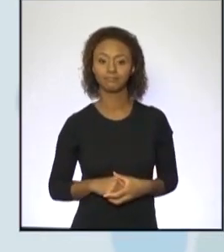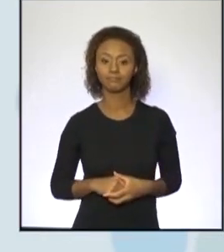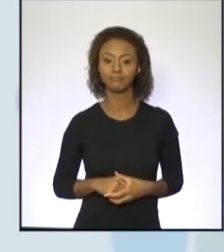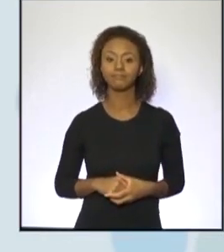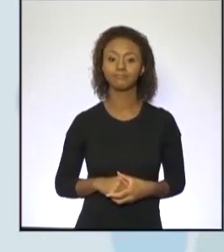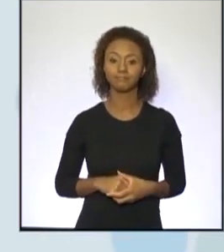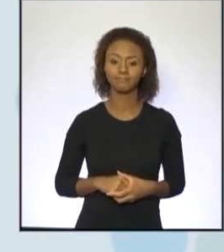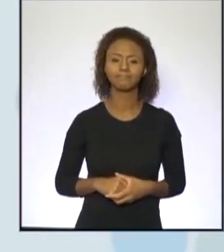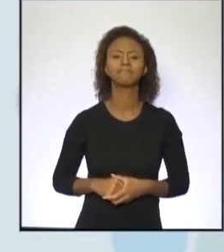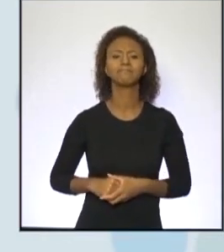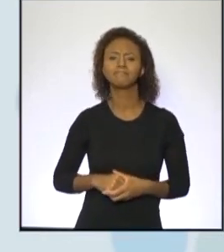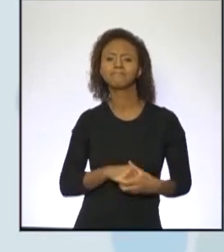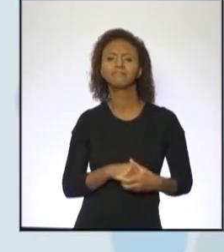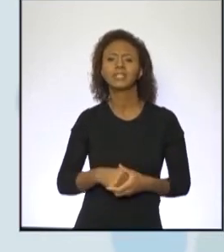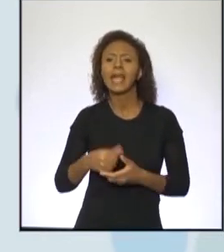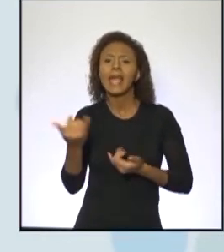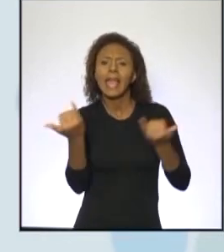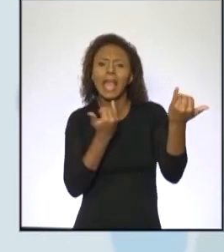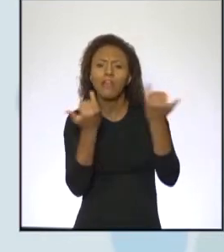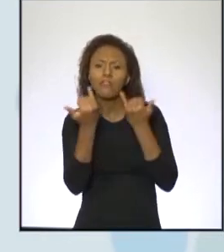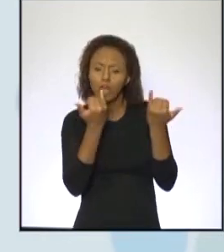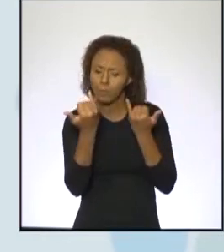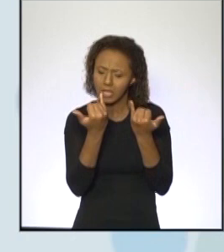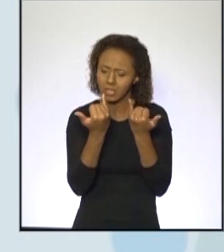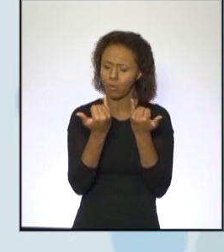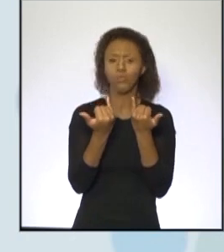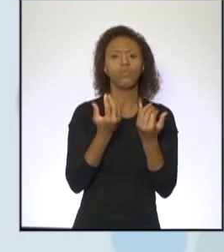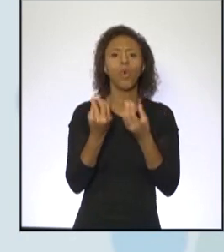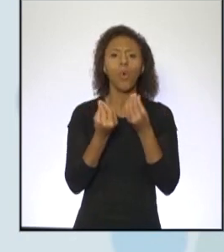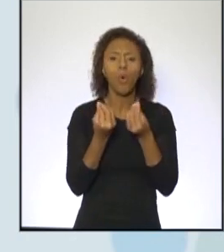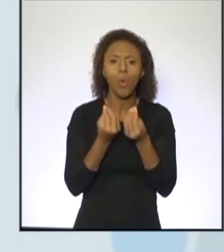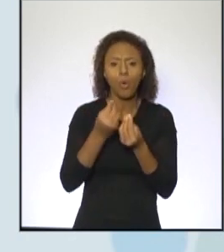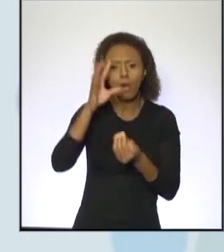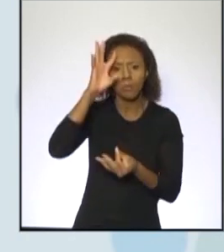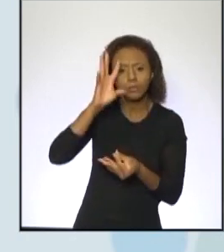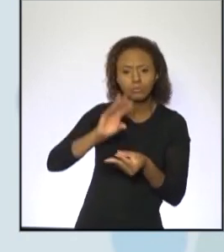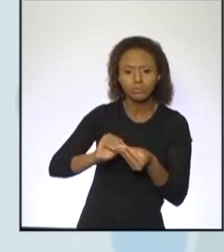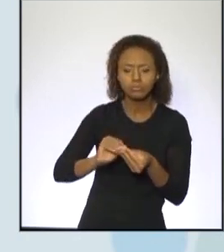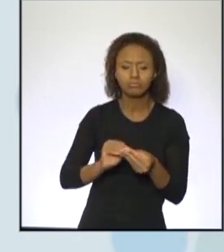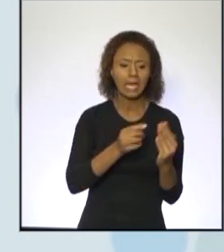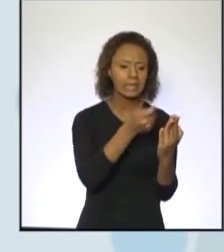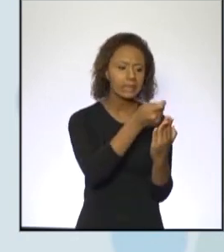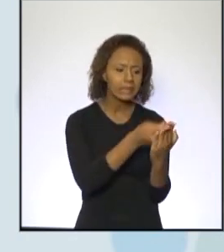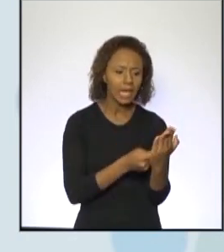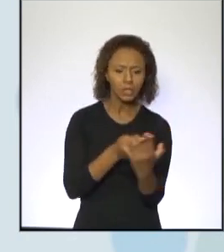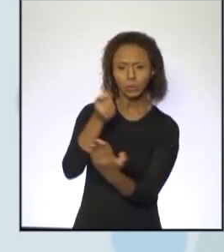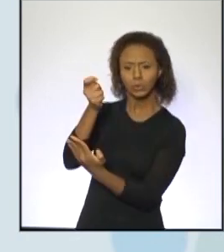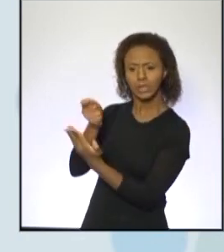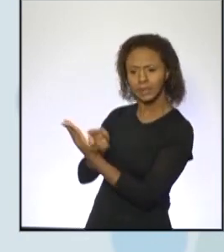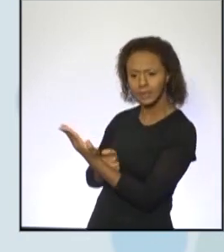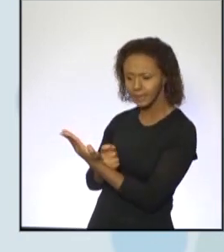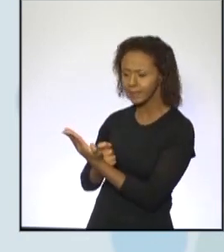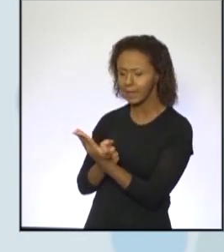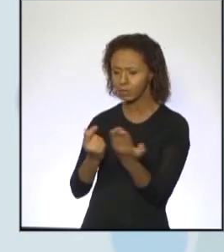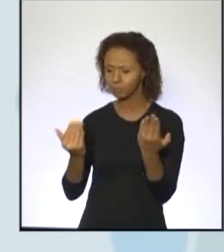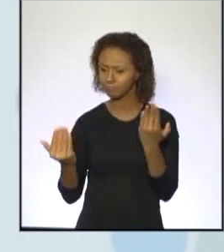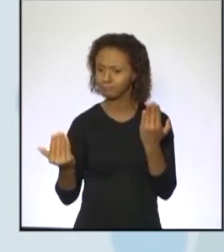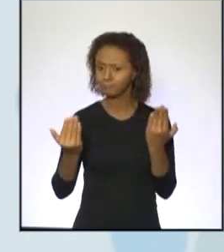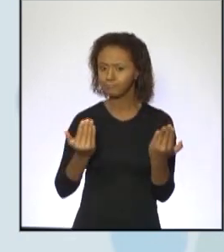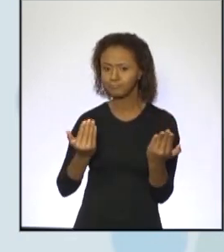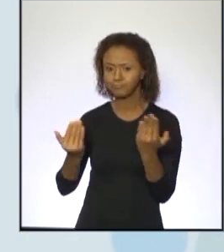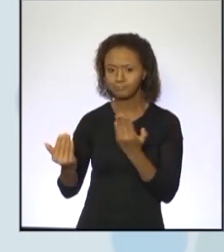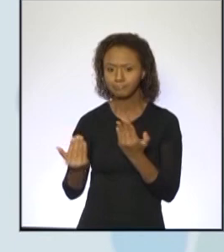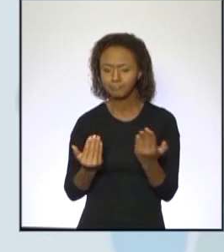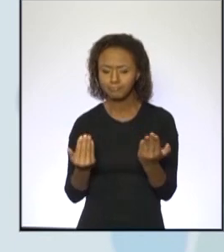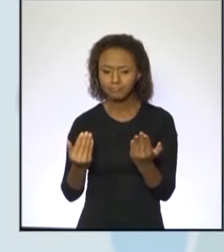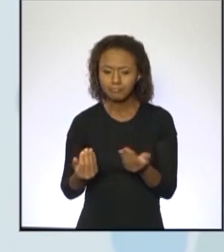as diferentes formas de tratar uma informação, a comparação entre textos, a localização de informações e